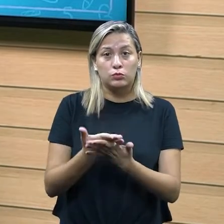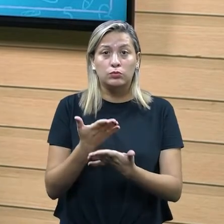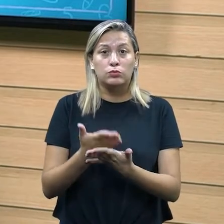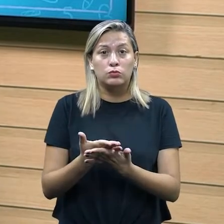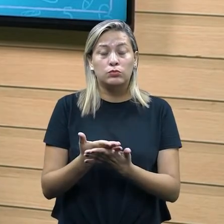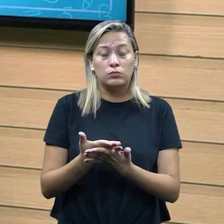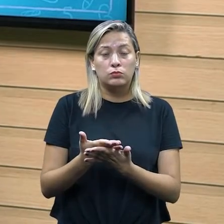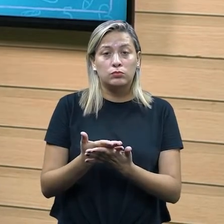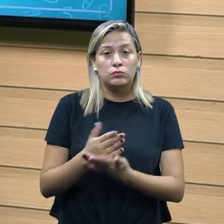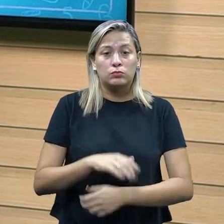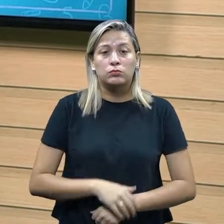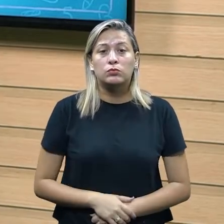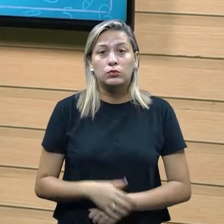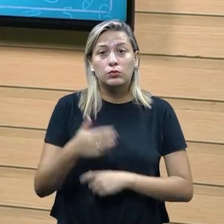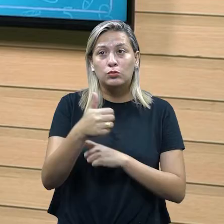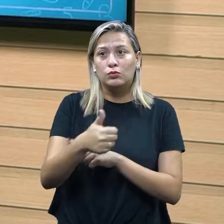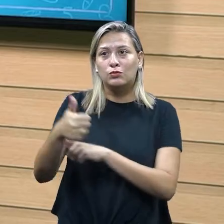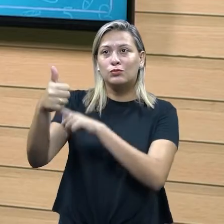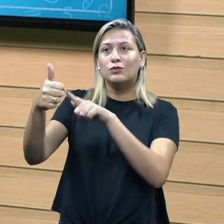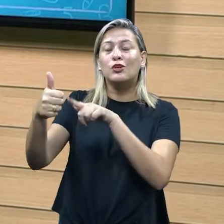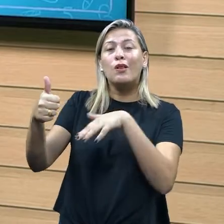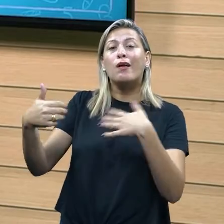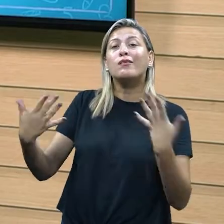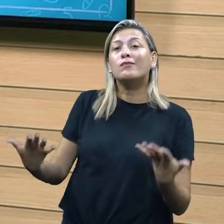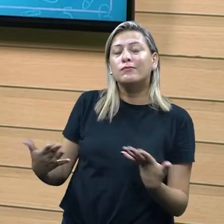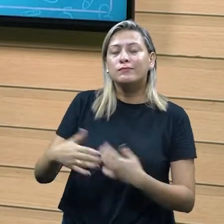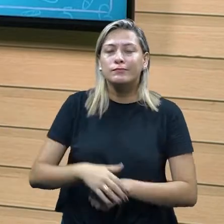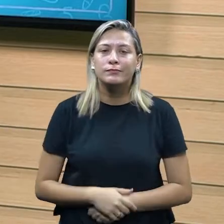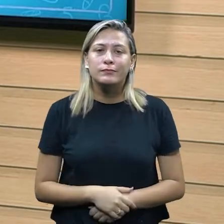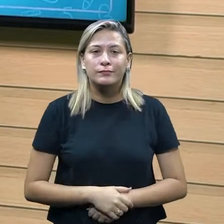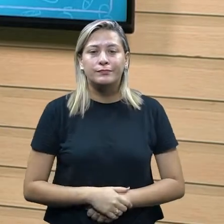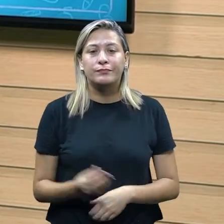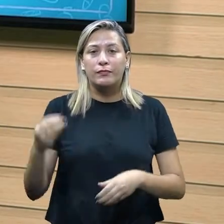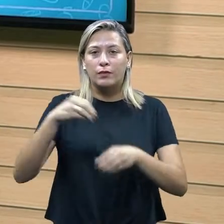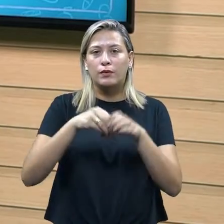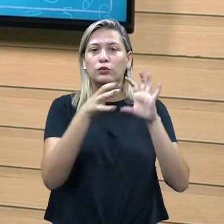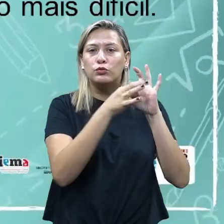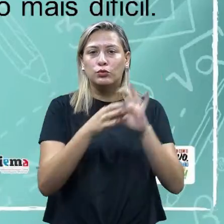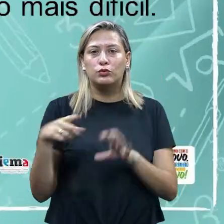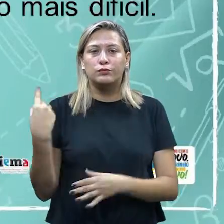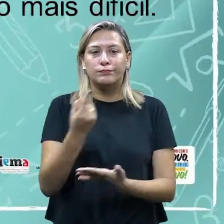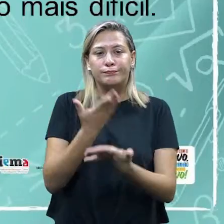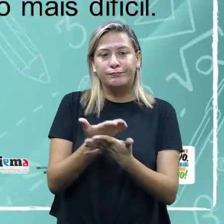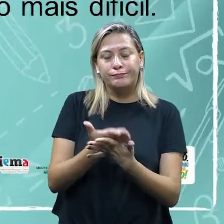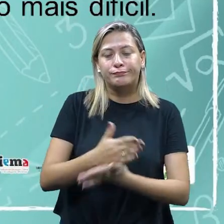vantagens, né, dentro desse nosso universo, né, que estamos falando aqui. Então vamos lá.